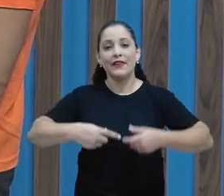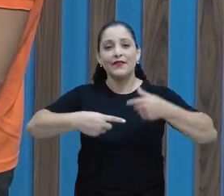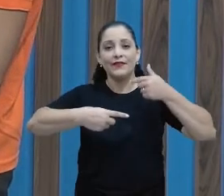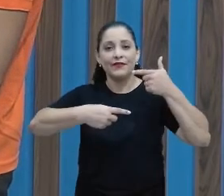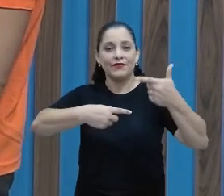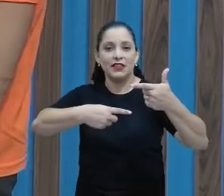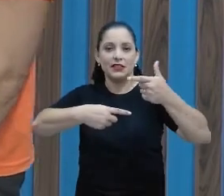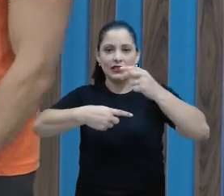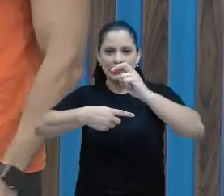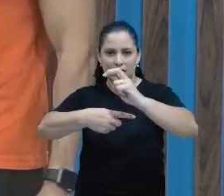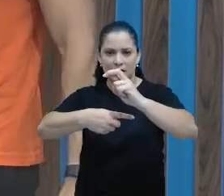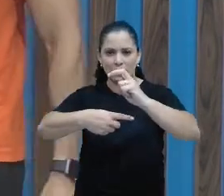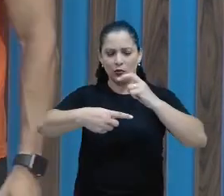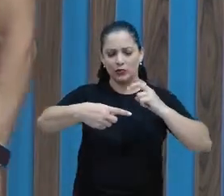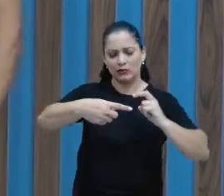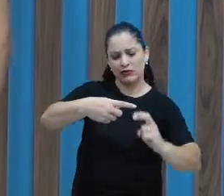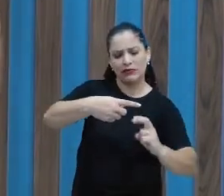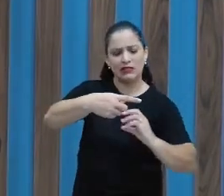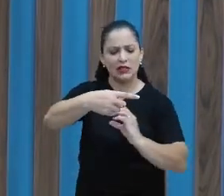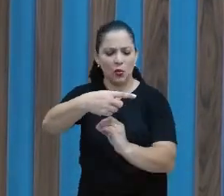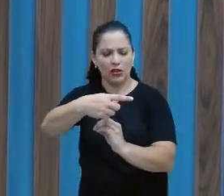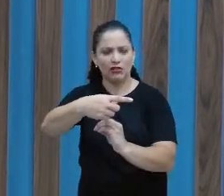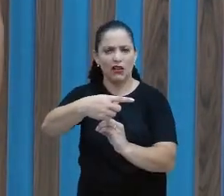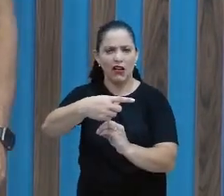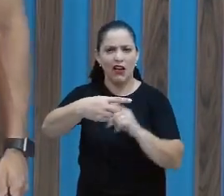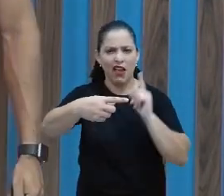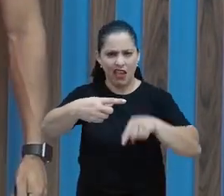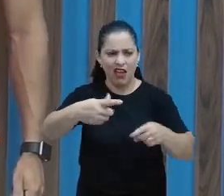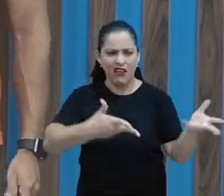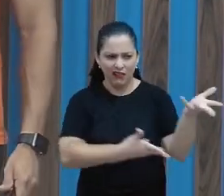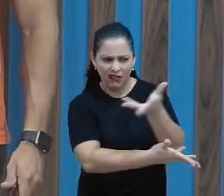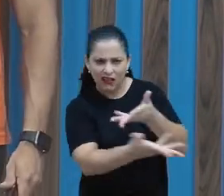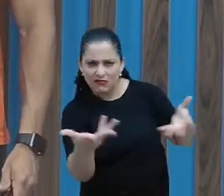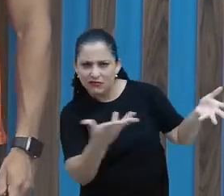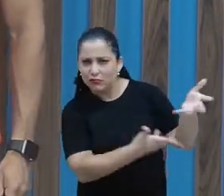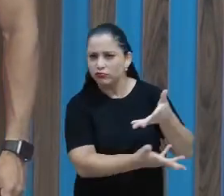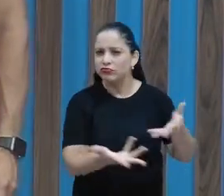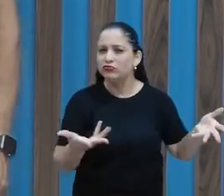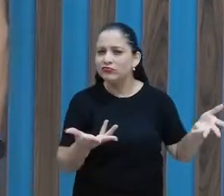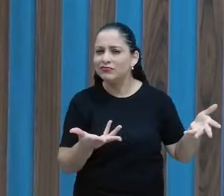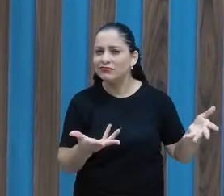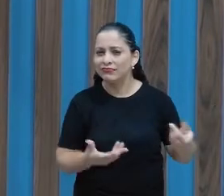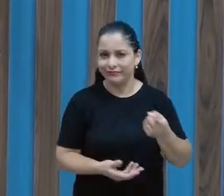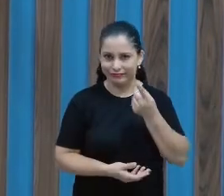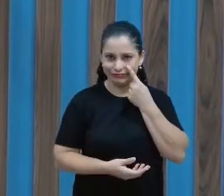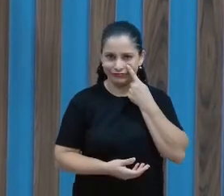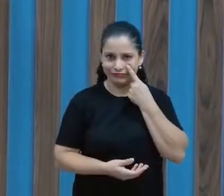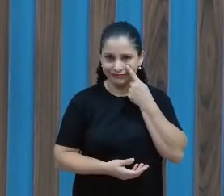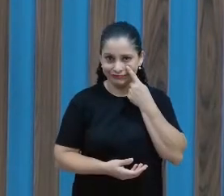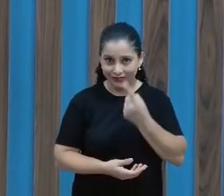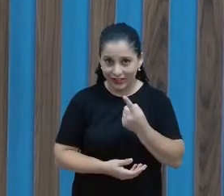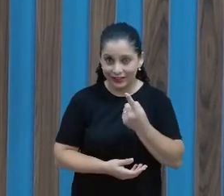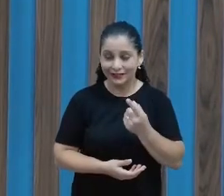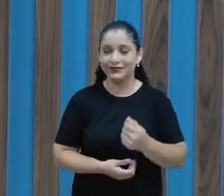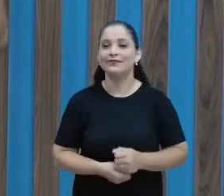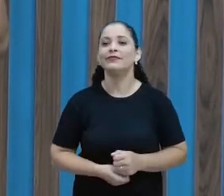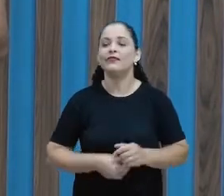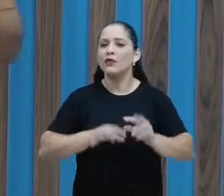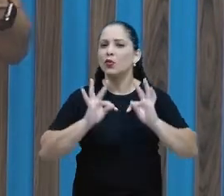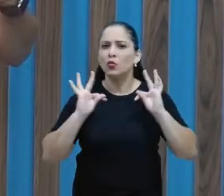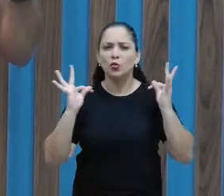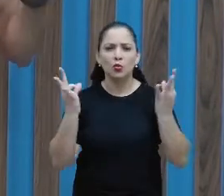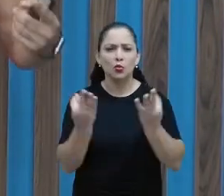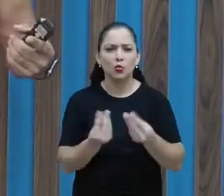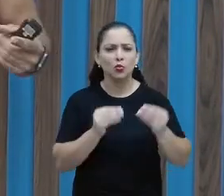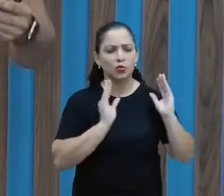25 sobre 50, será que representa ou não? Então, observe que tudo que eu coloquei aqui, você